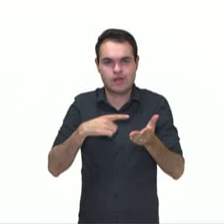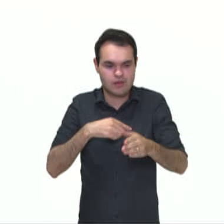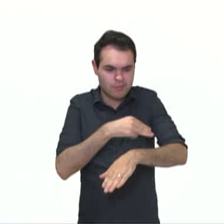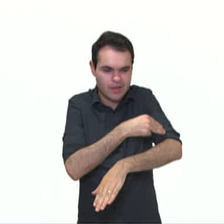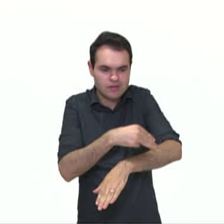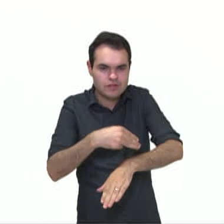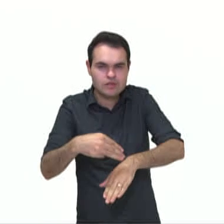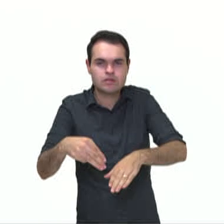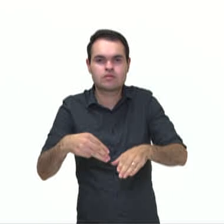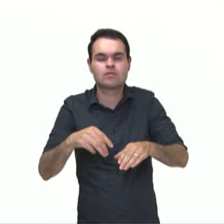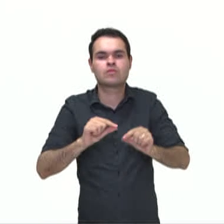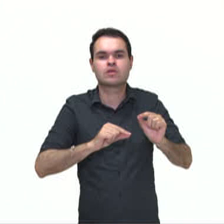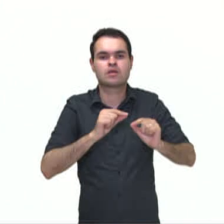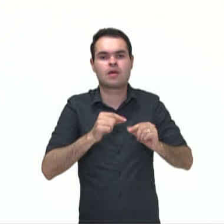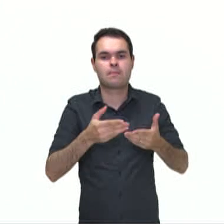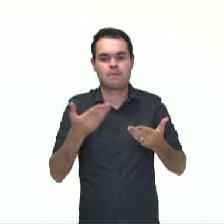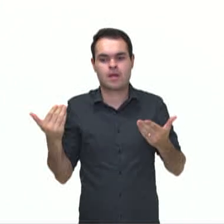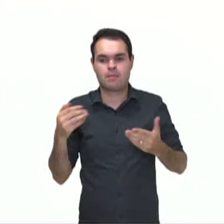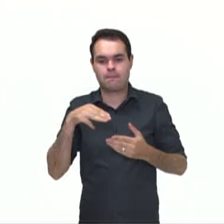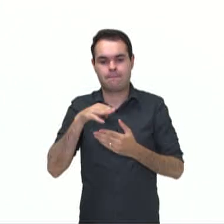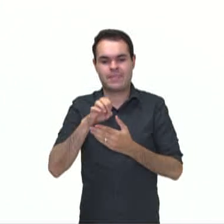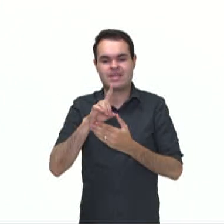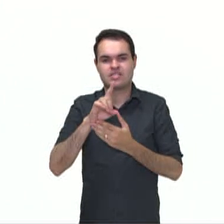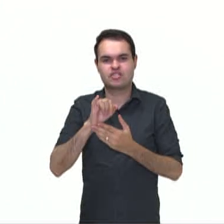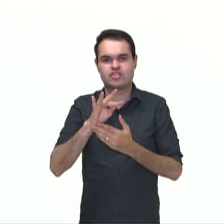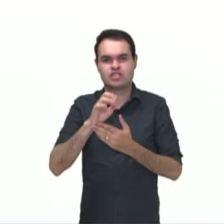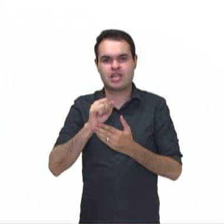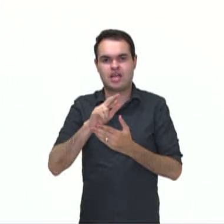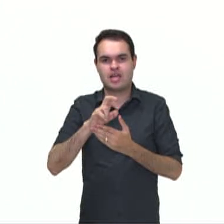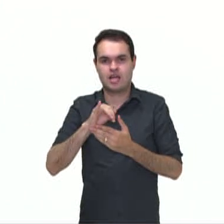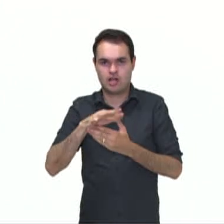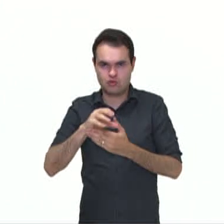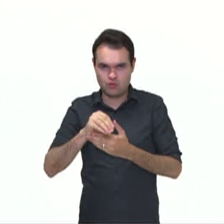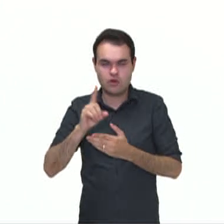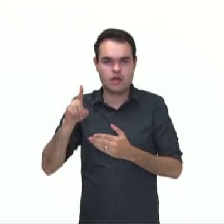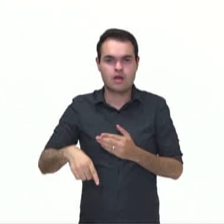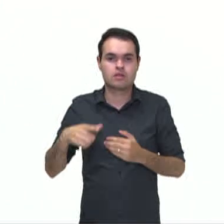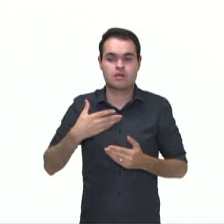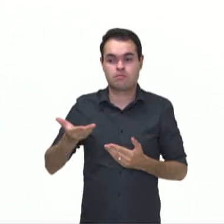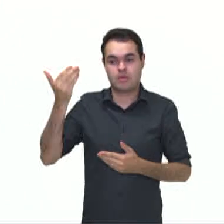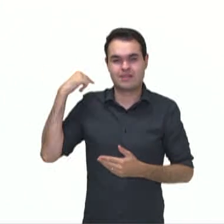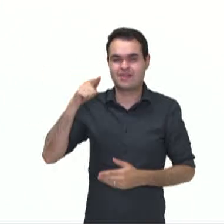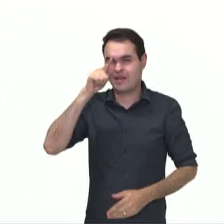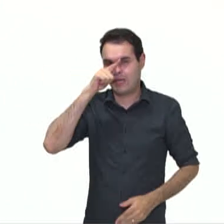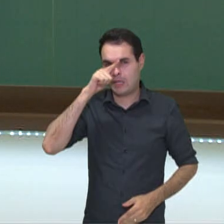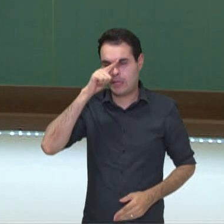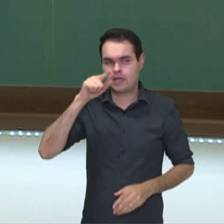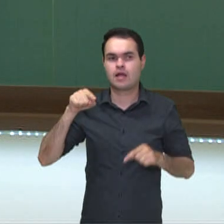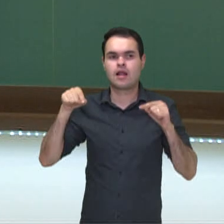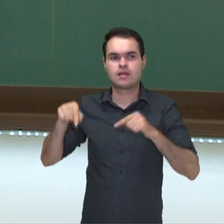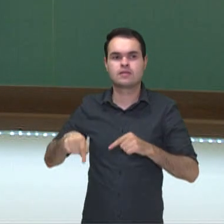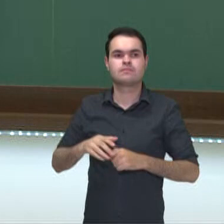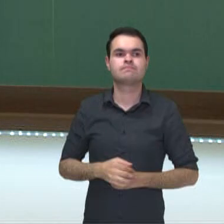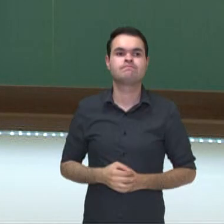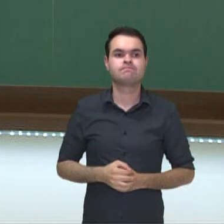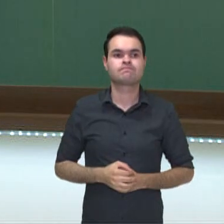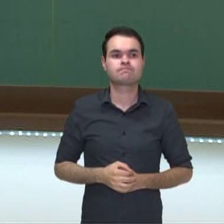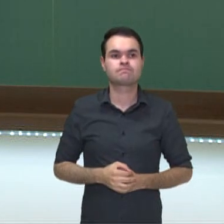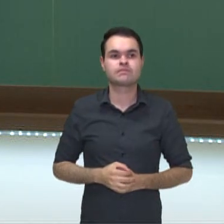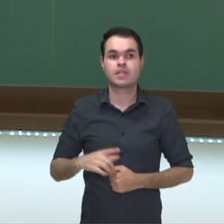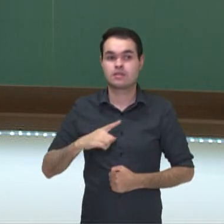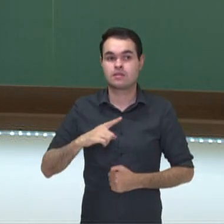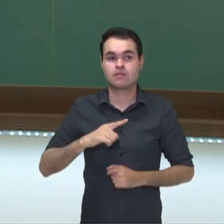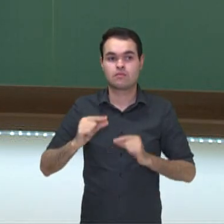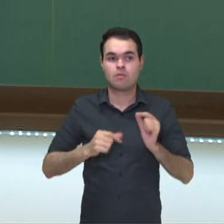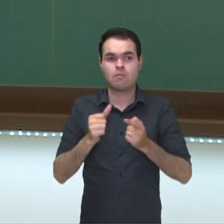Itália, mas que na época fazia parte da Grécia. Nessa cidade, aconteceu do primeiro